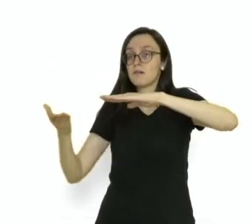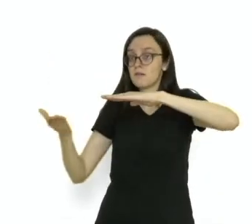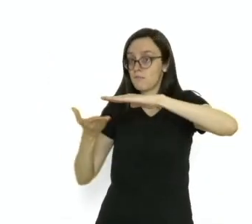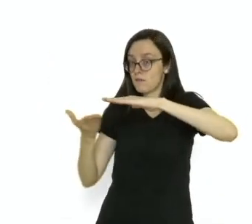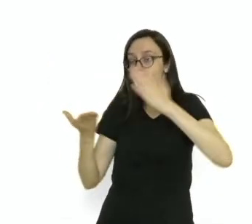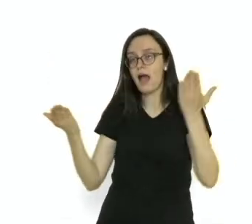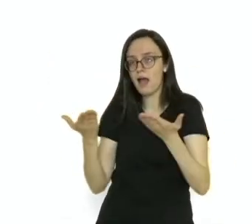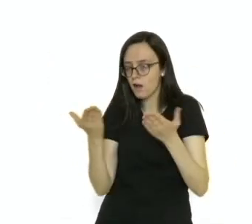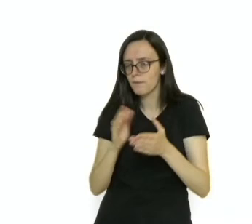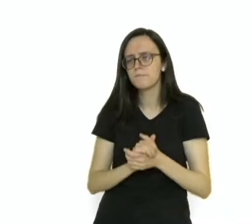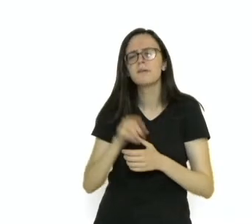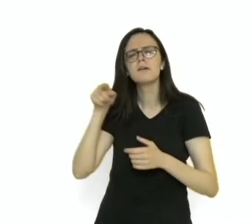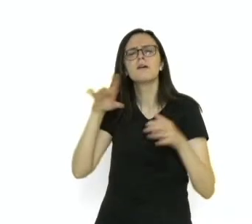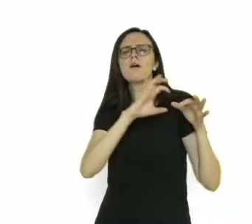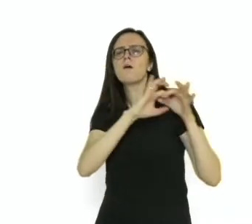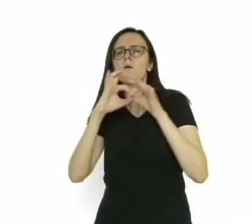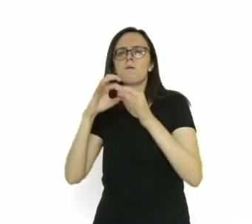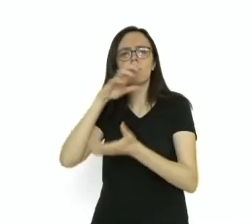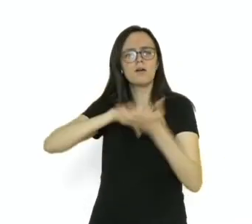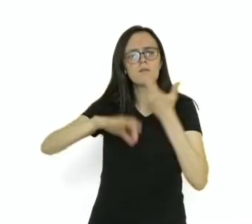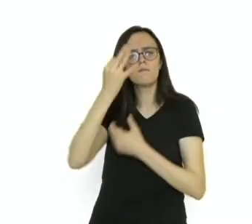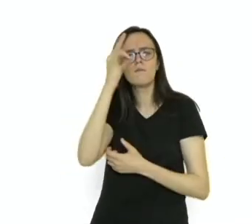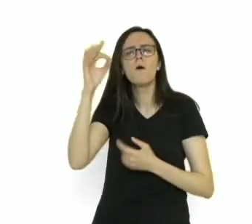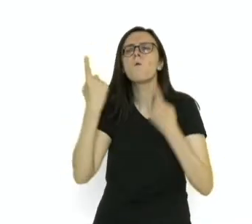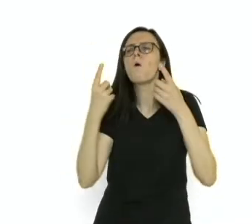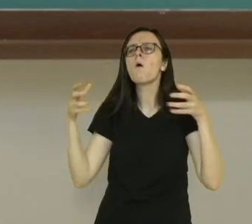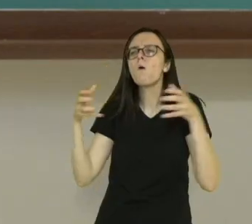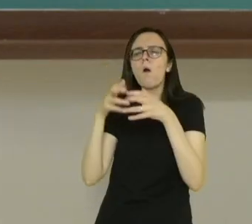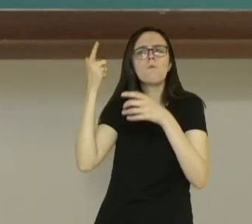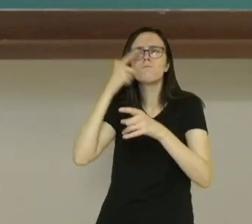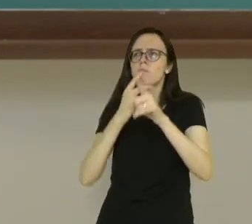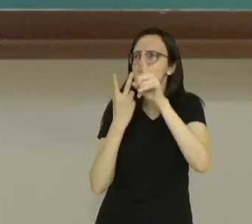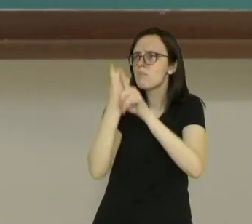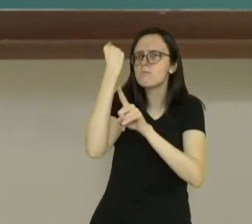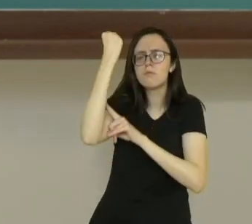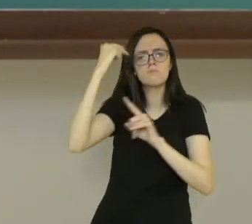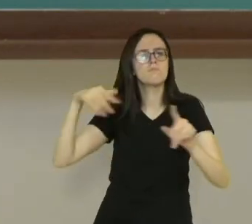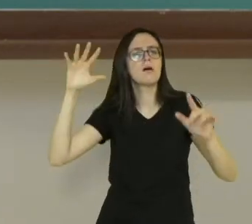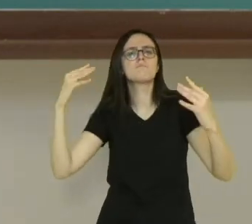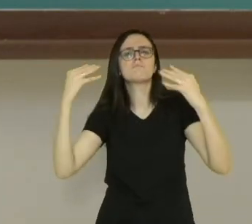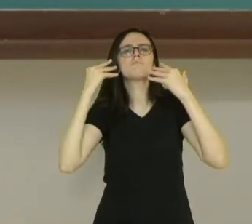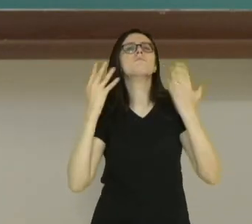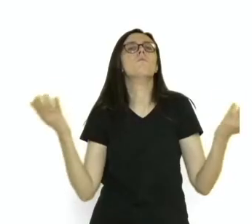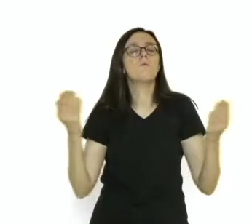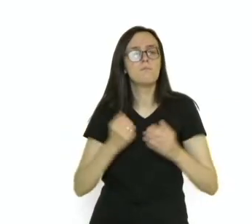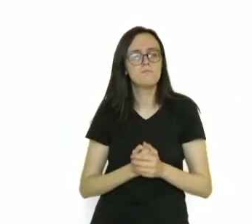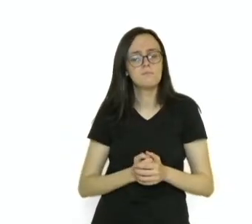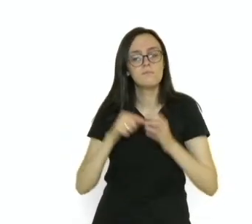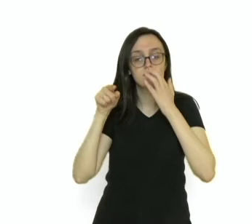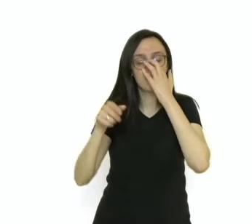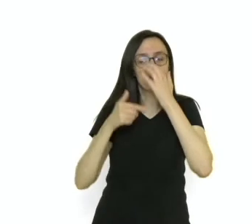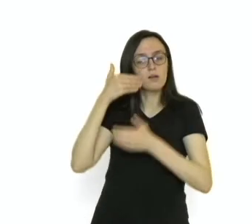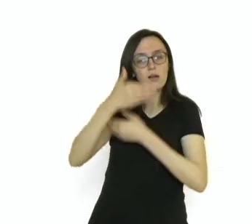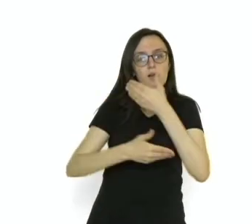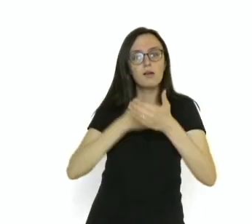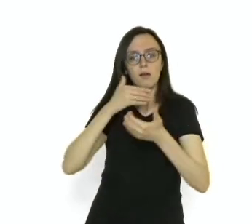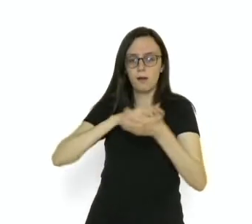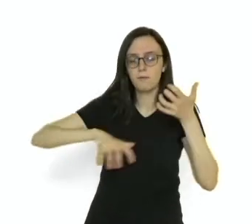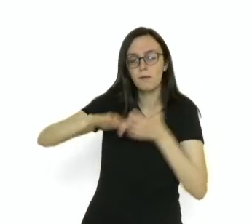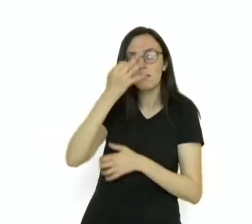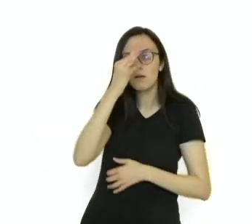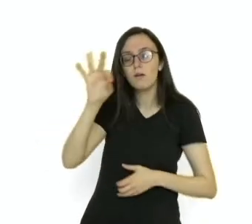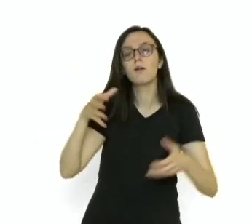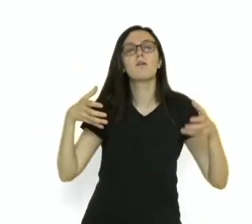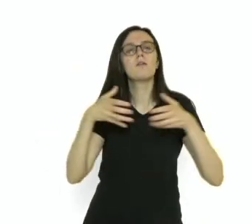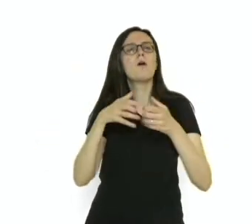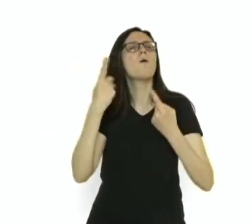Revolução Francesa, que grupo social alcançou o maior destaque desde então? Nesse processo revolucionário francês, o